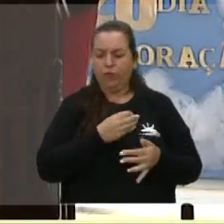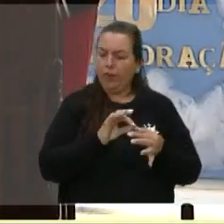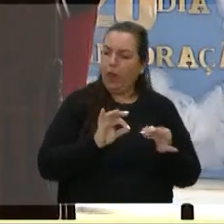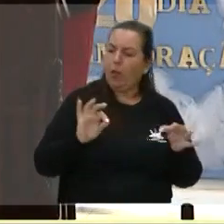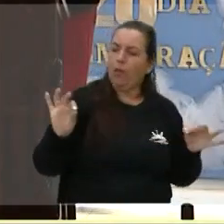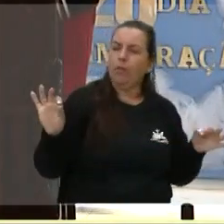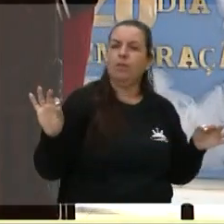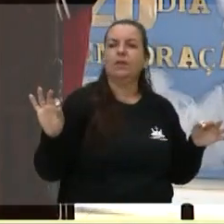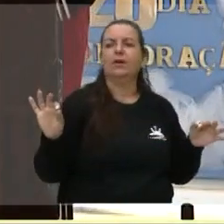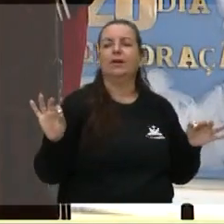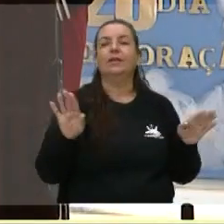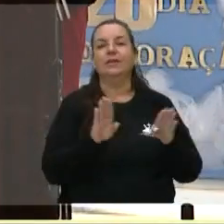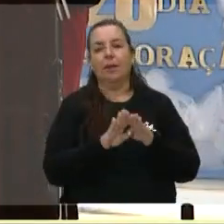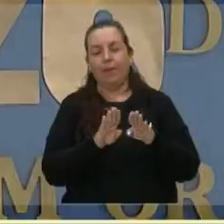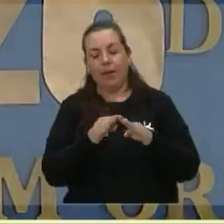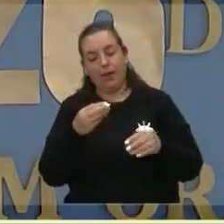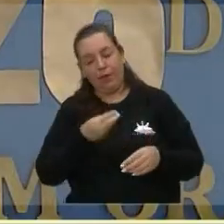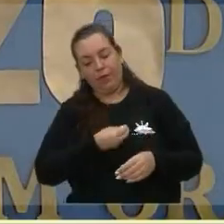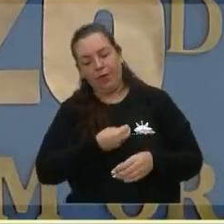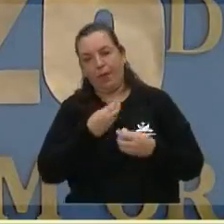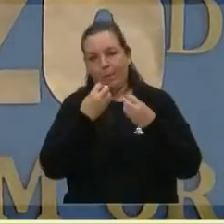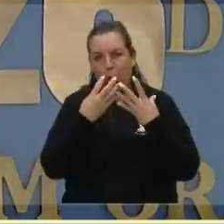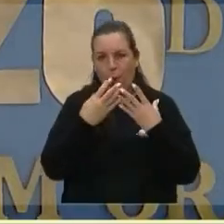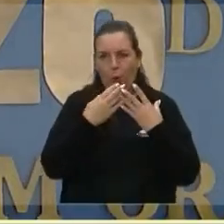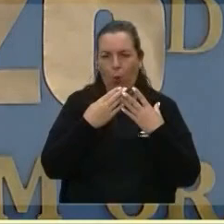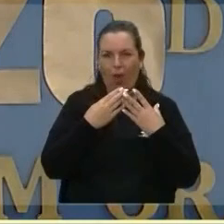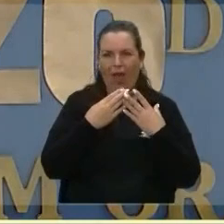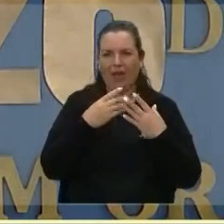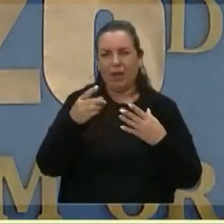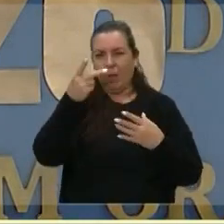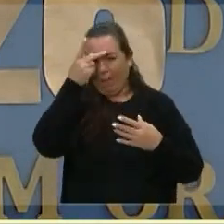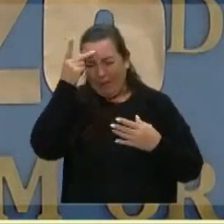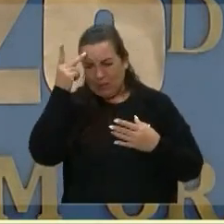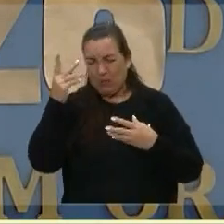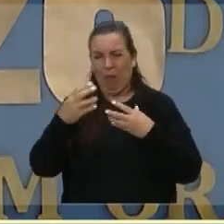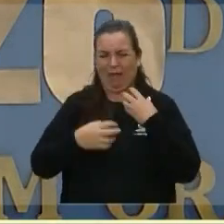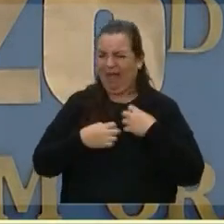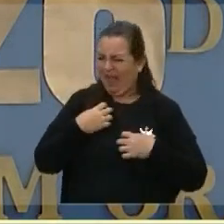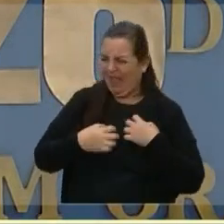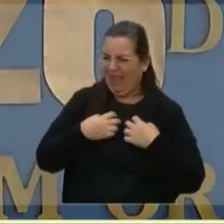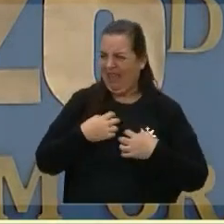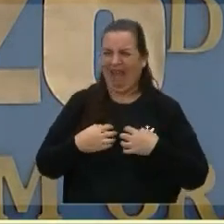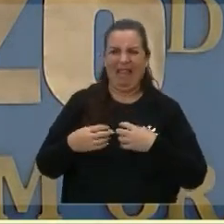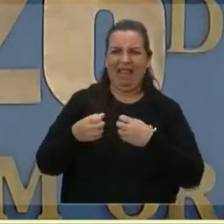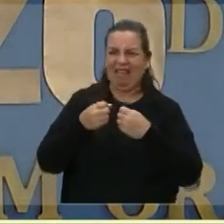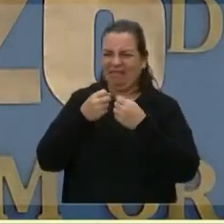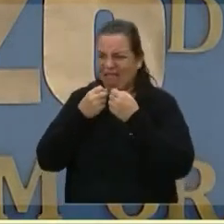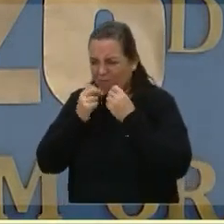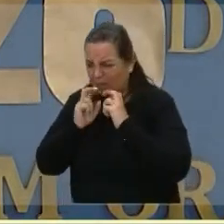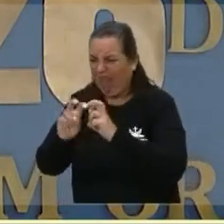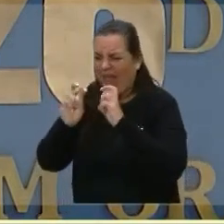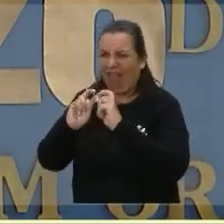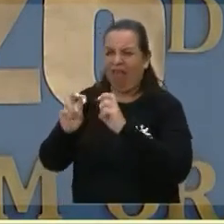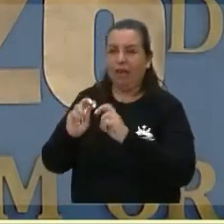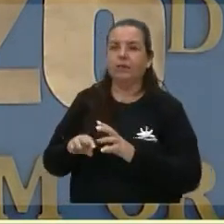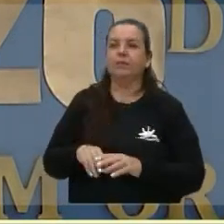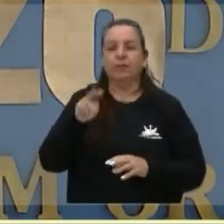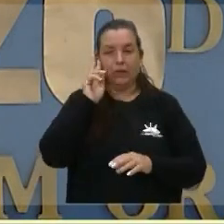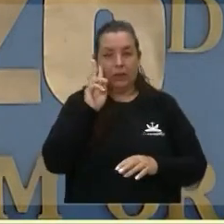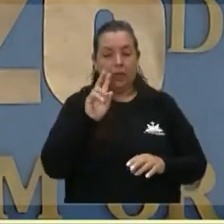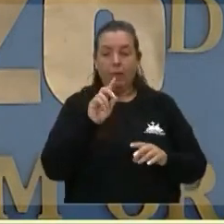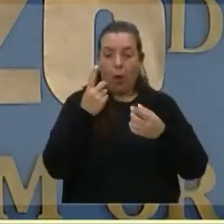ontem contra uma pessoa surtada, irritação? Você lembra do fruto